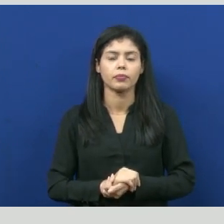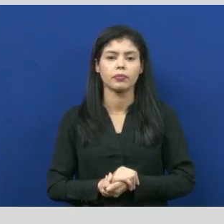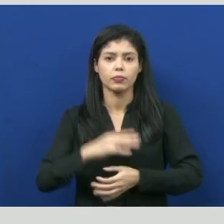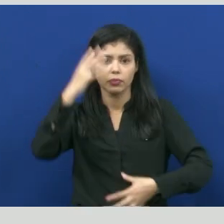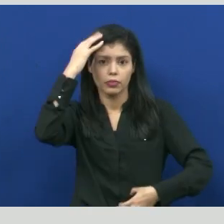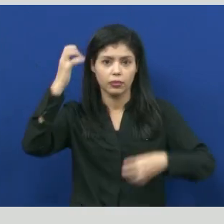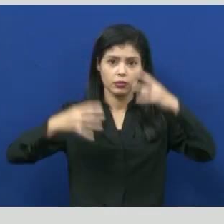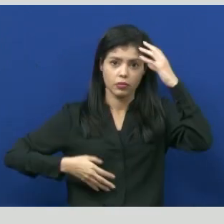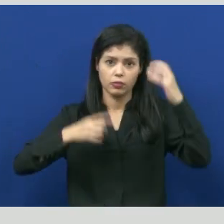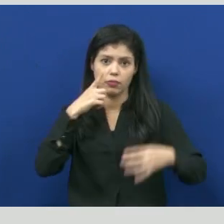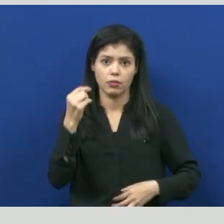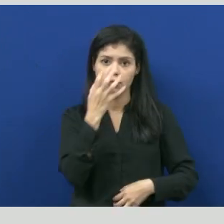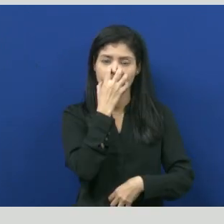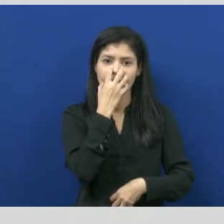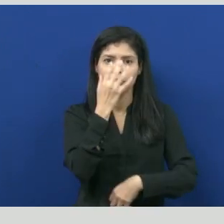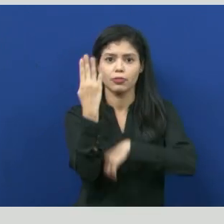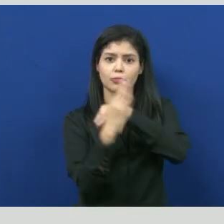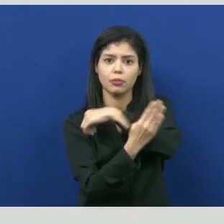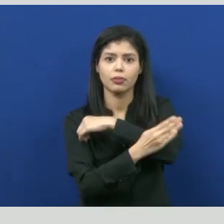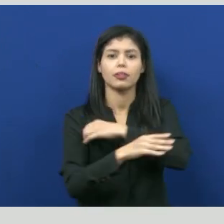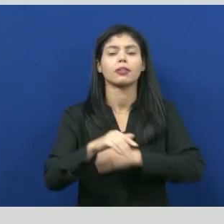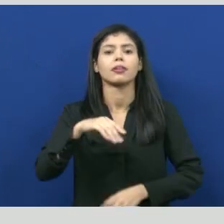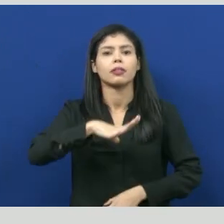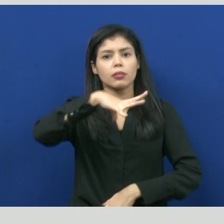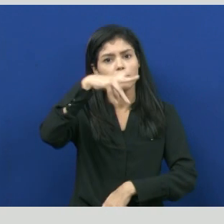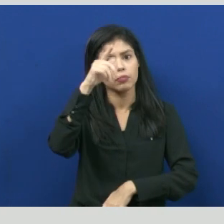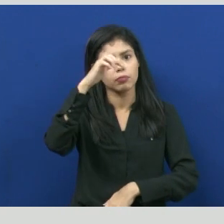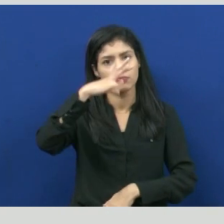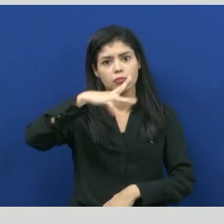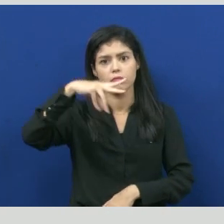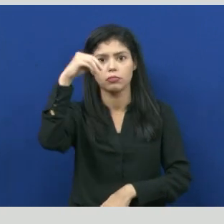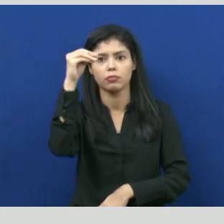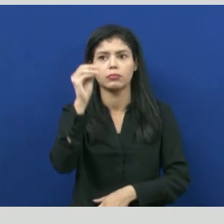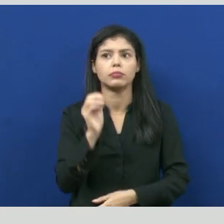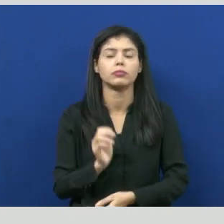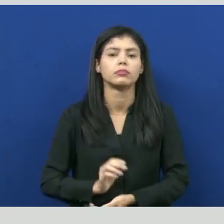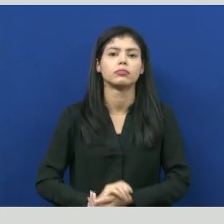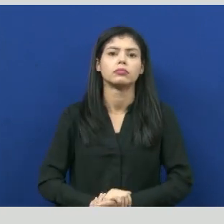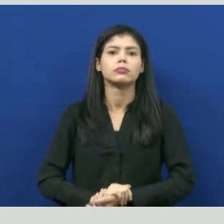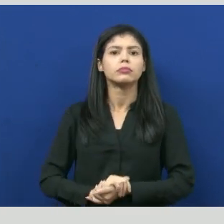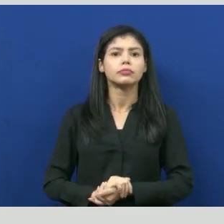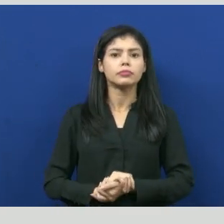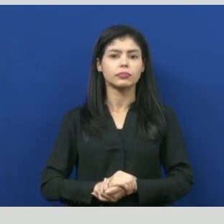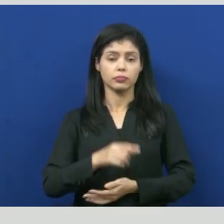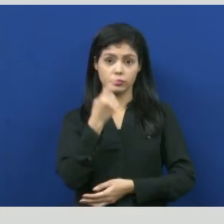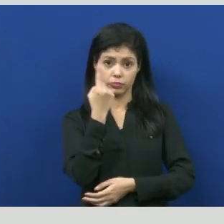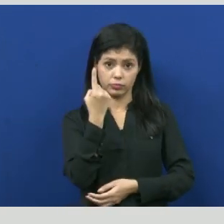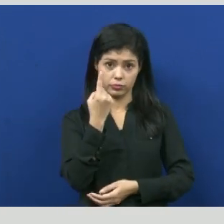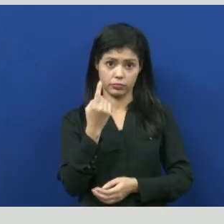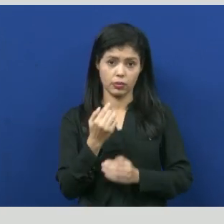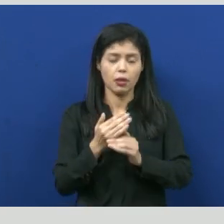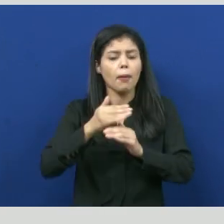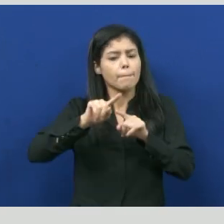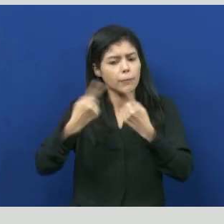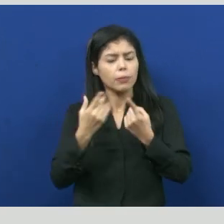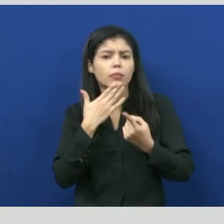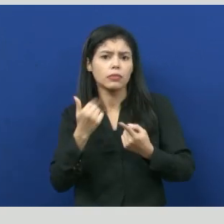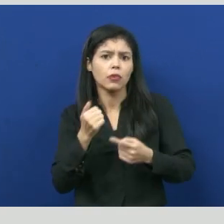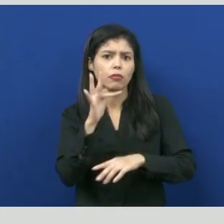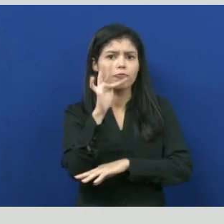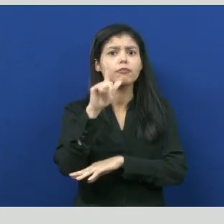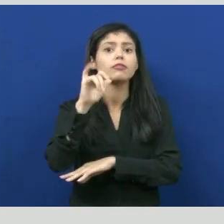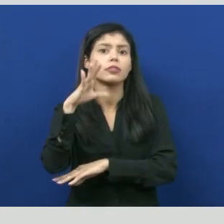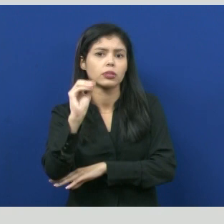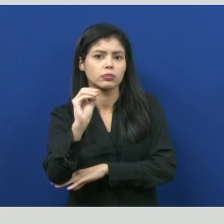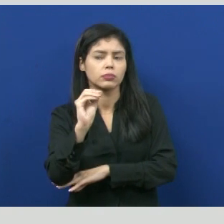seria o gorila, o gato, o cachorro, o tubarão e a água-viva. Numa categoria mais específica vem o